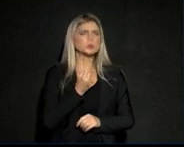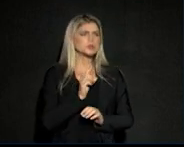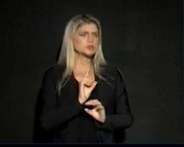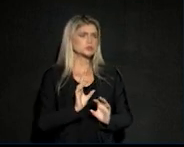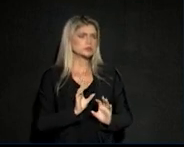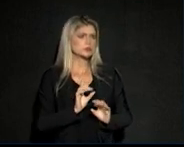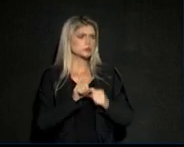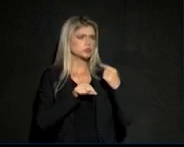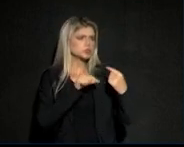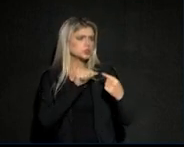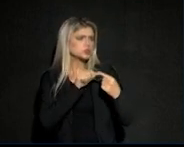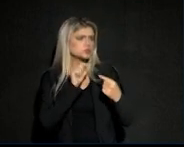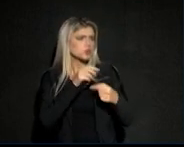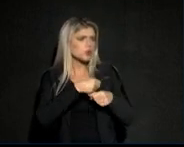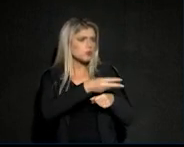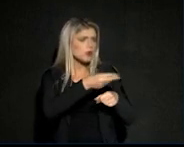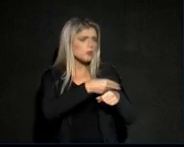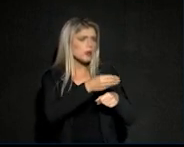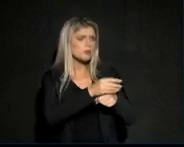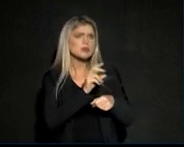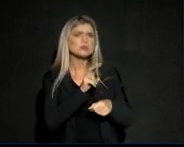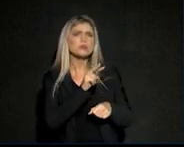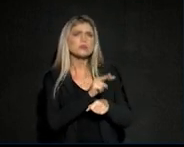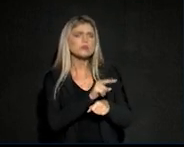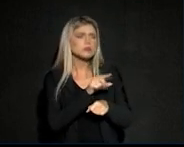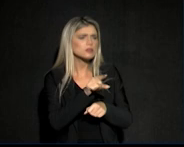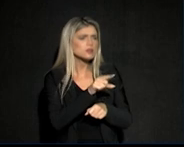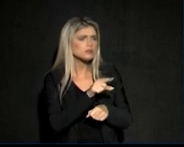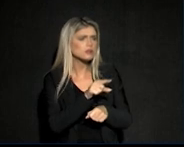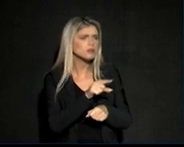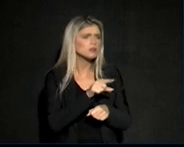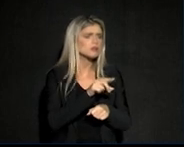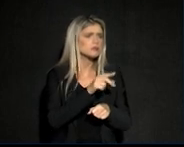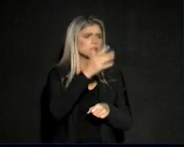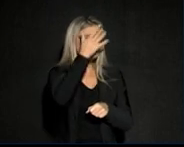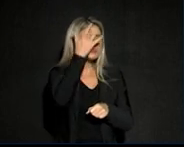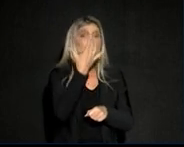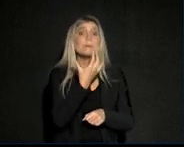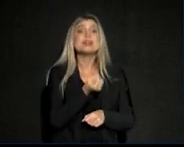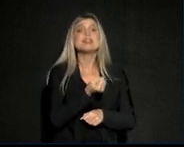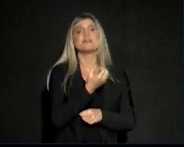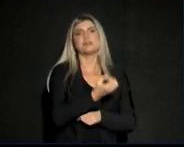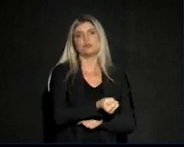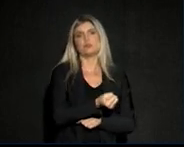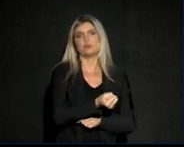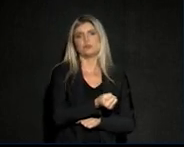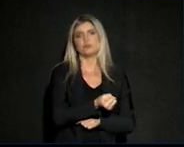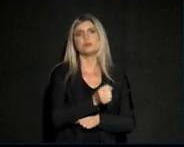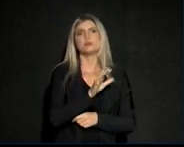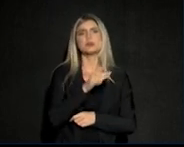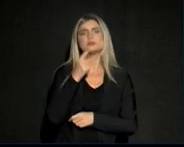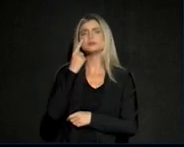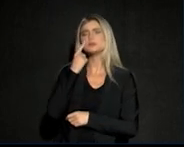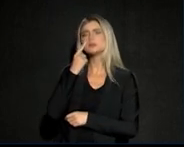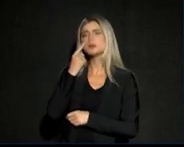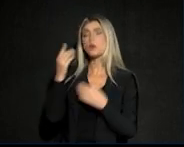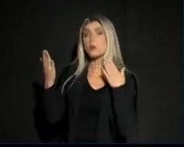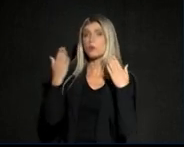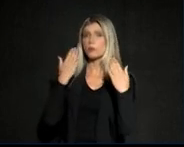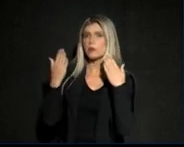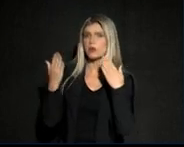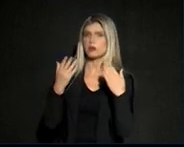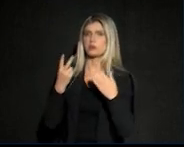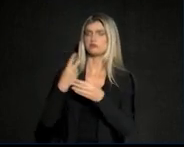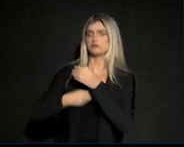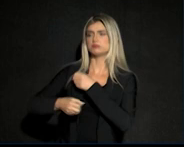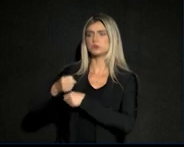distribui subsídio e ele vai entender beneficiário ele não vai atender cliente então se você olha os contratos do banco até dois anos